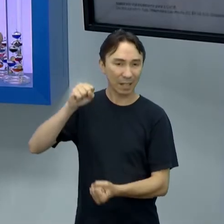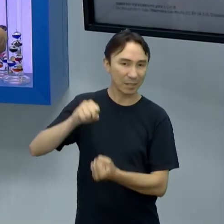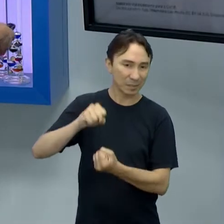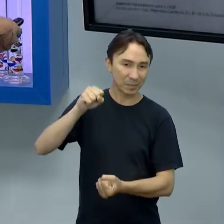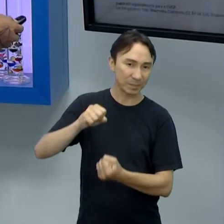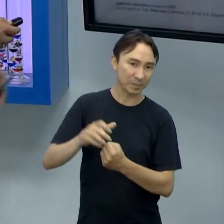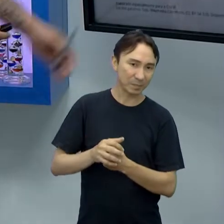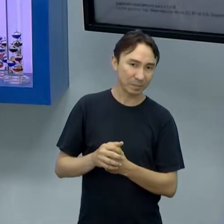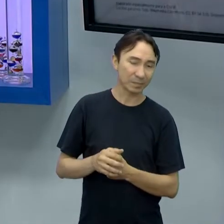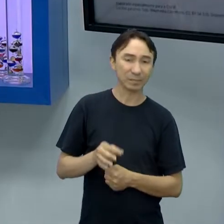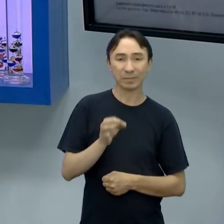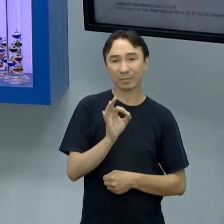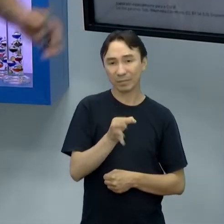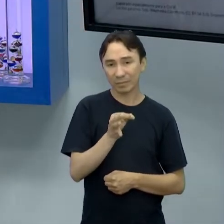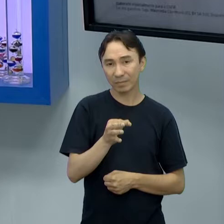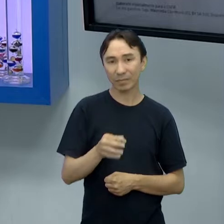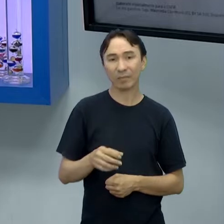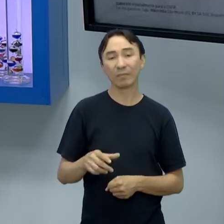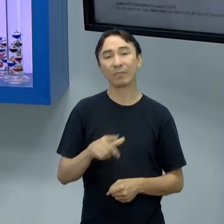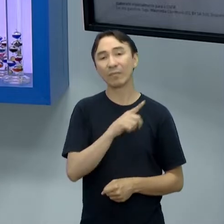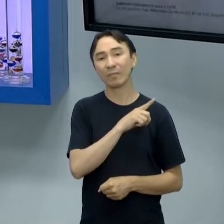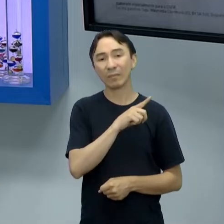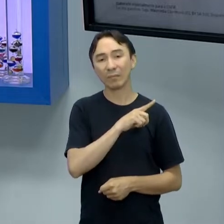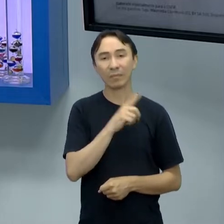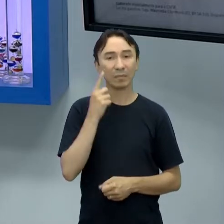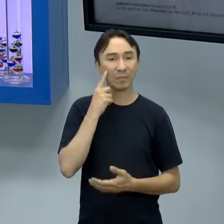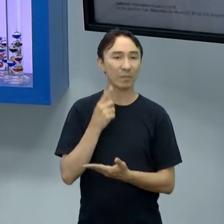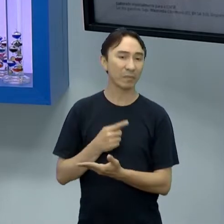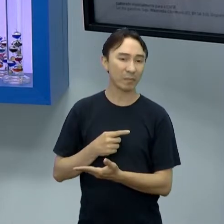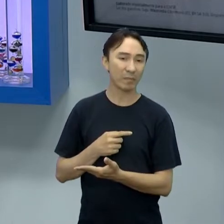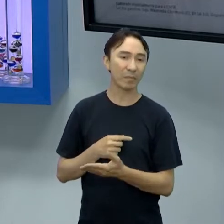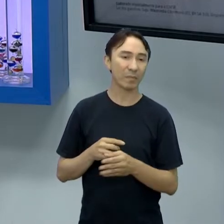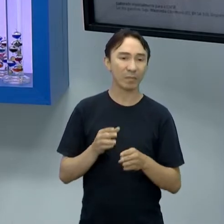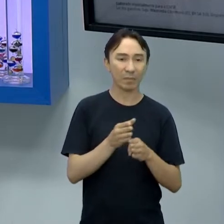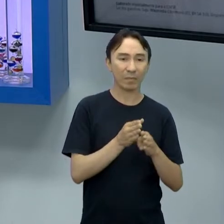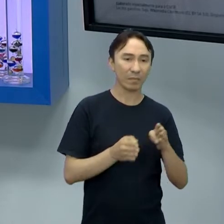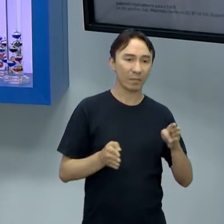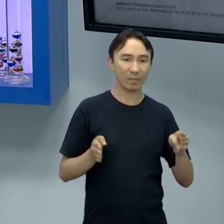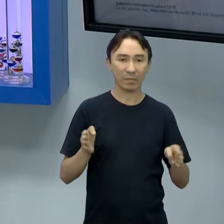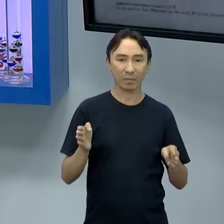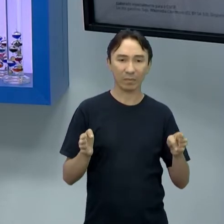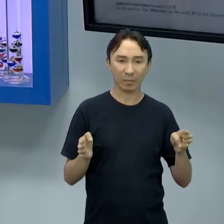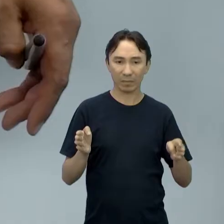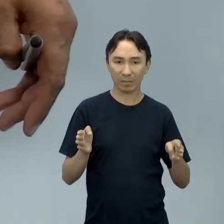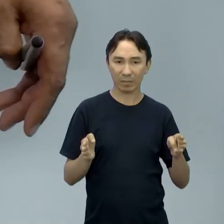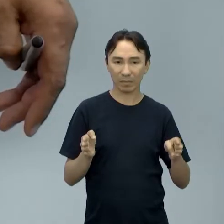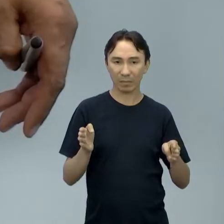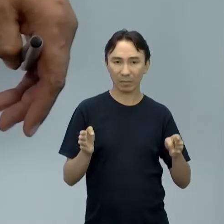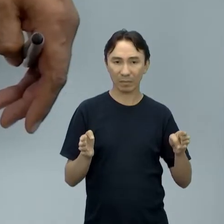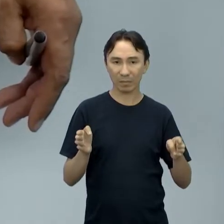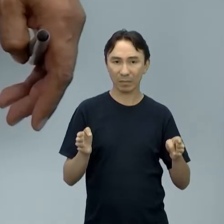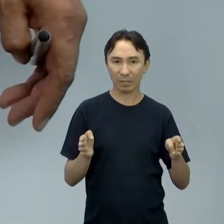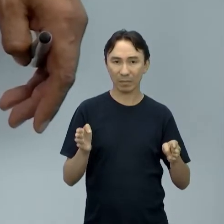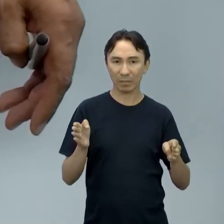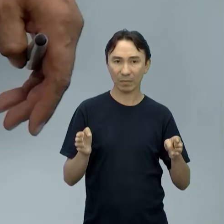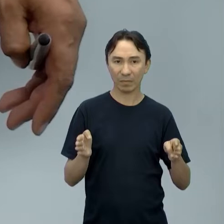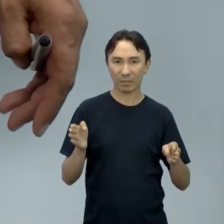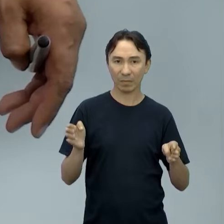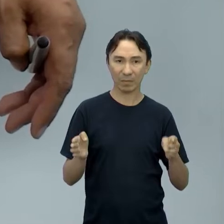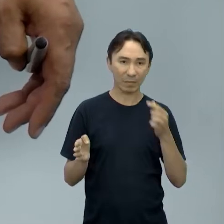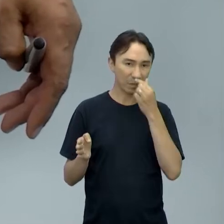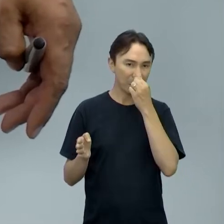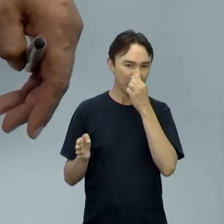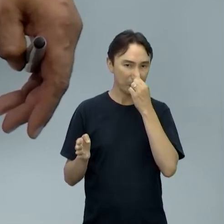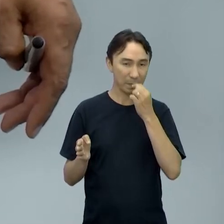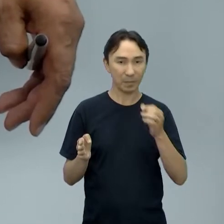aqui, ó. Então, o período de oscilação aqui, pessoal, se eu soltar aqui e começar a oscilar, também aqui, oscilação. Então, o período